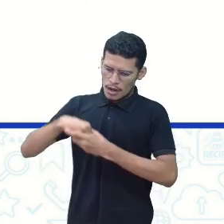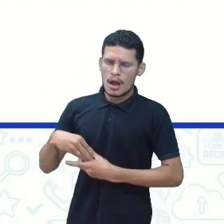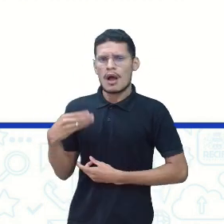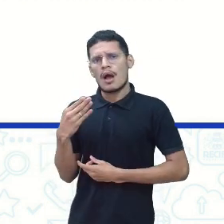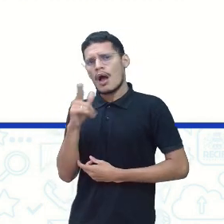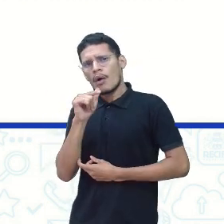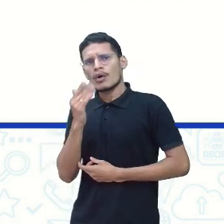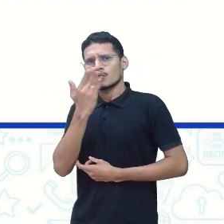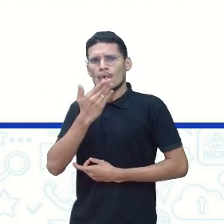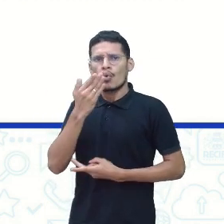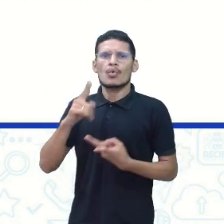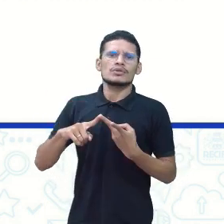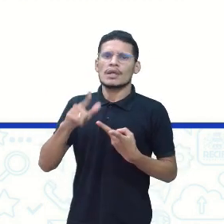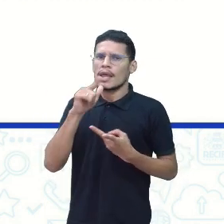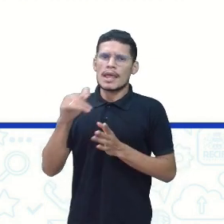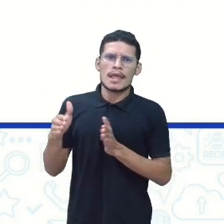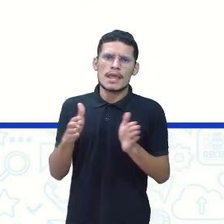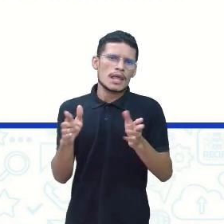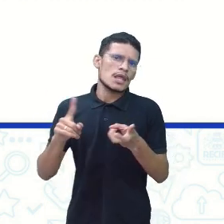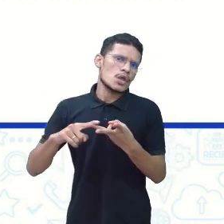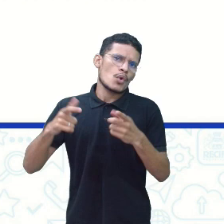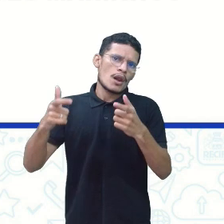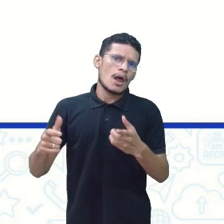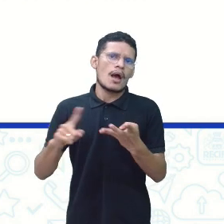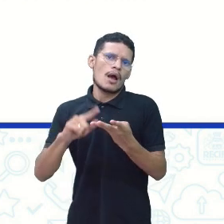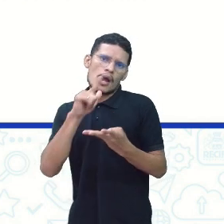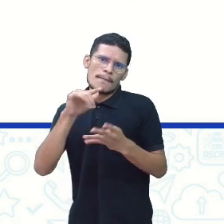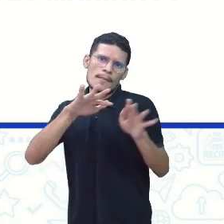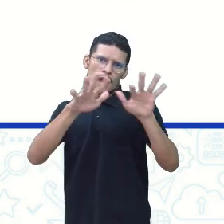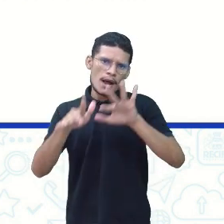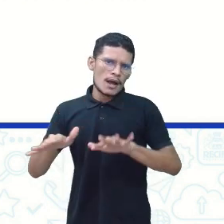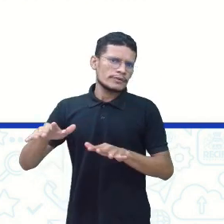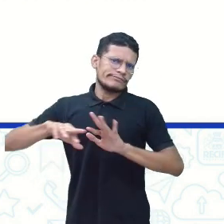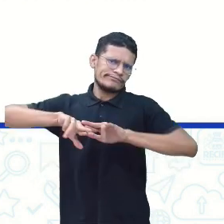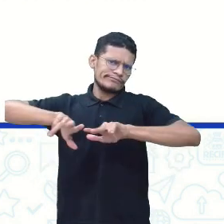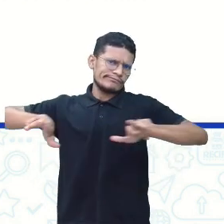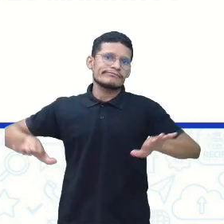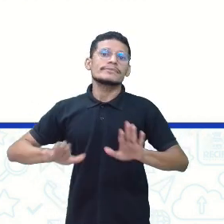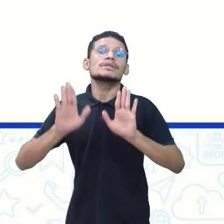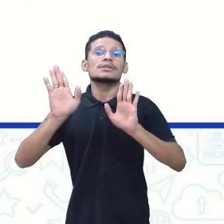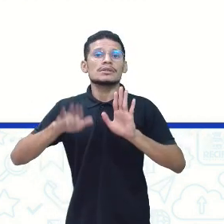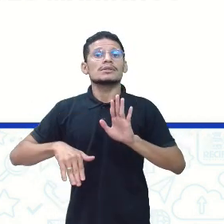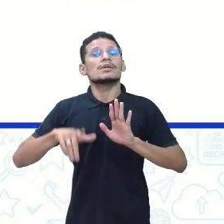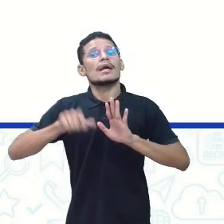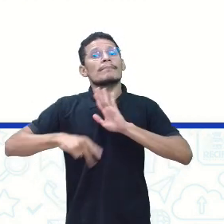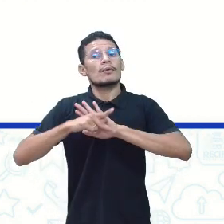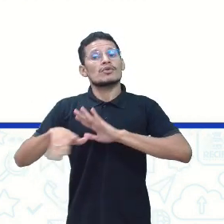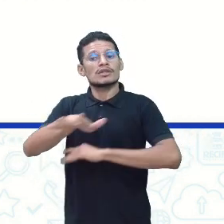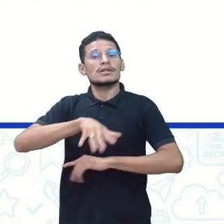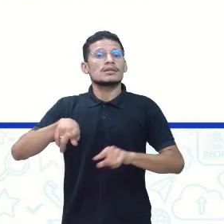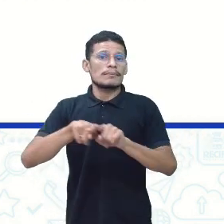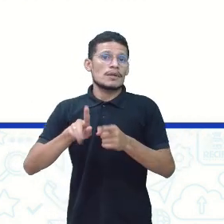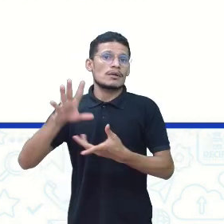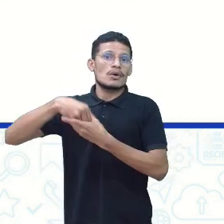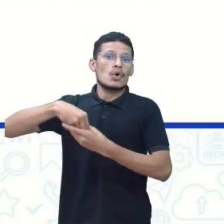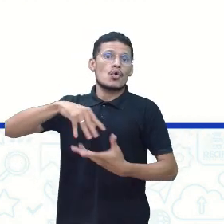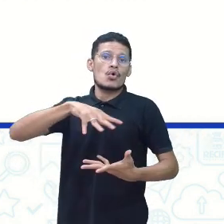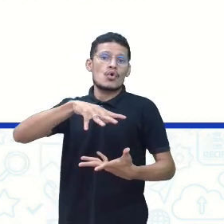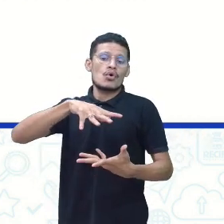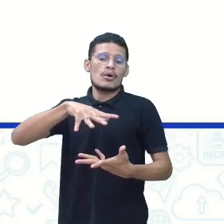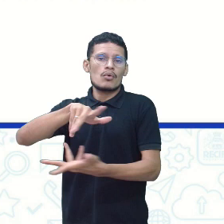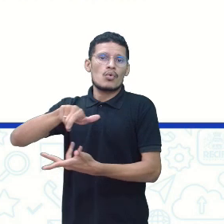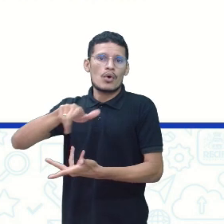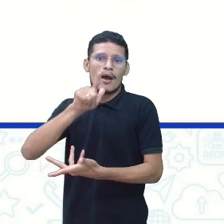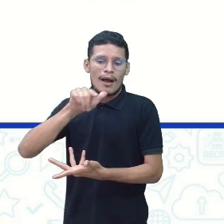doce, lagos, rios, mares, mangues e os ambientes marinhos e os oceanos. Então, tudo que tem água e que